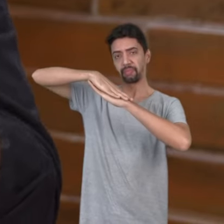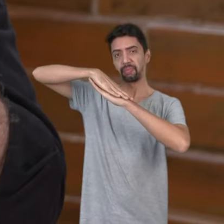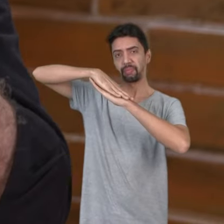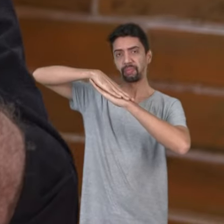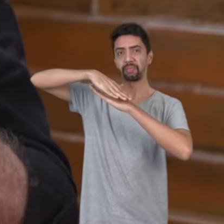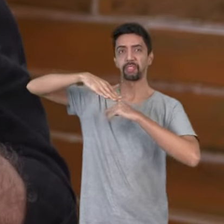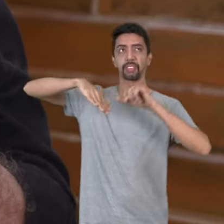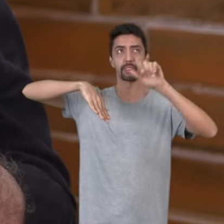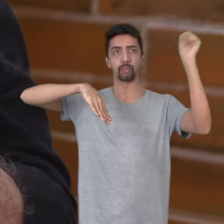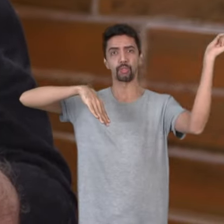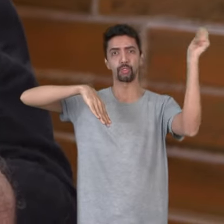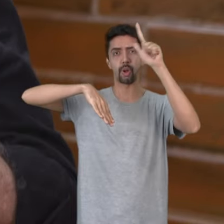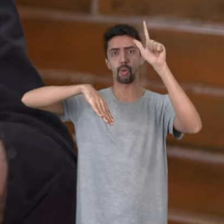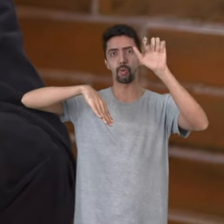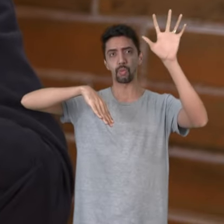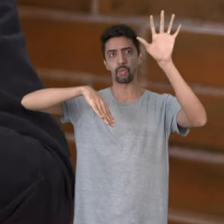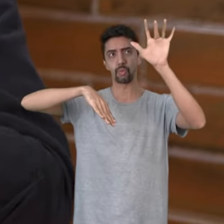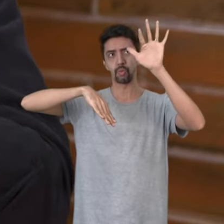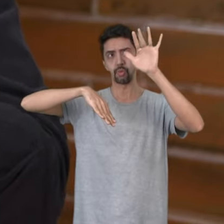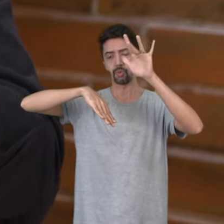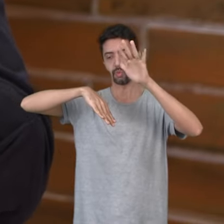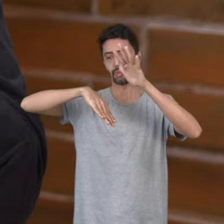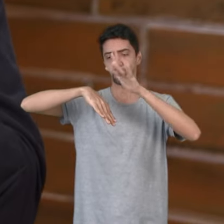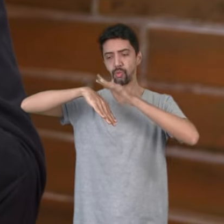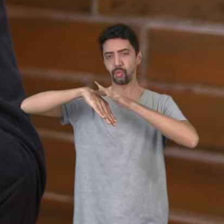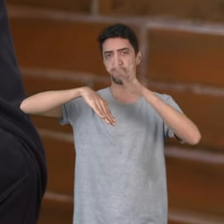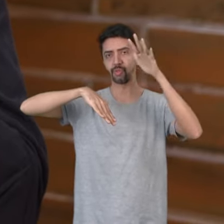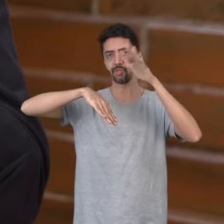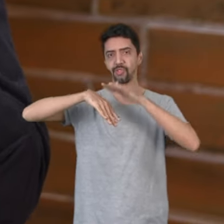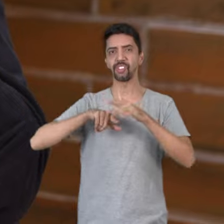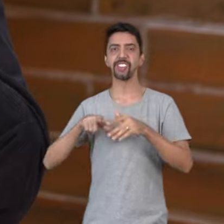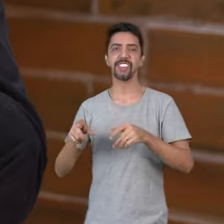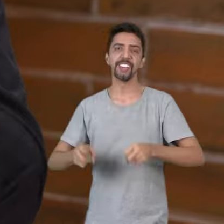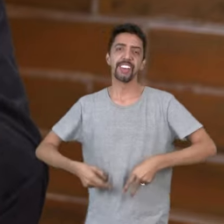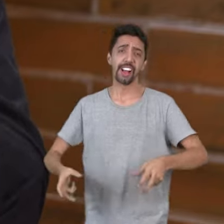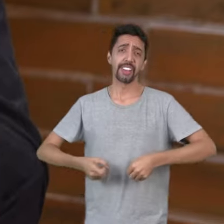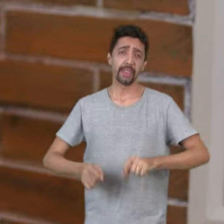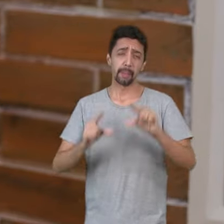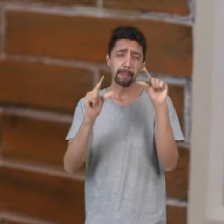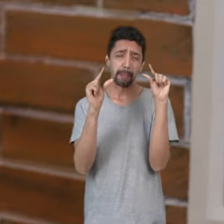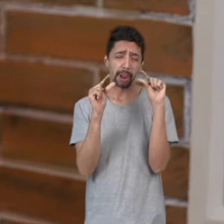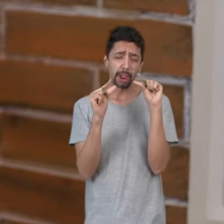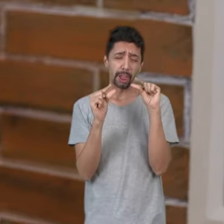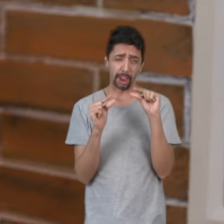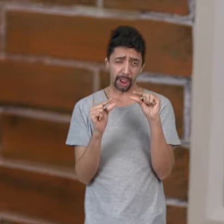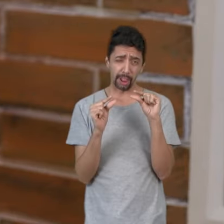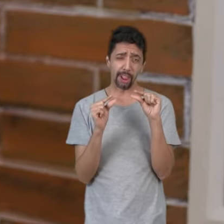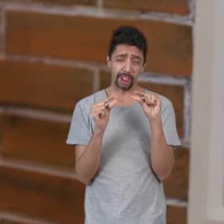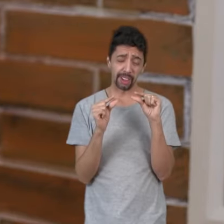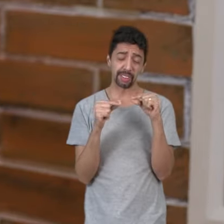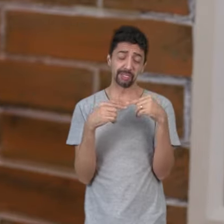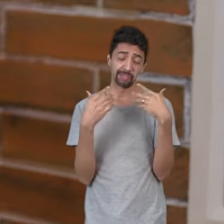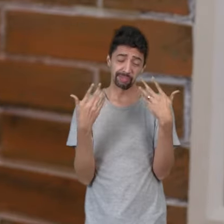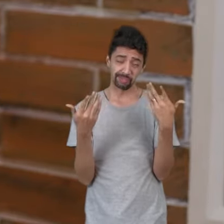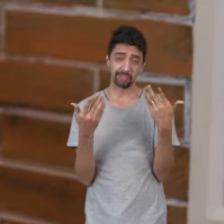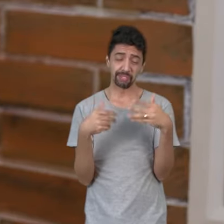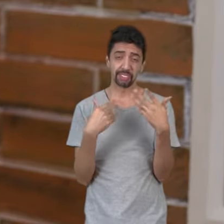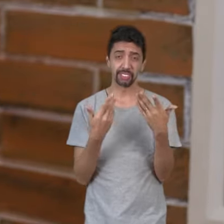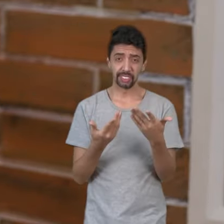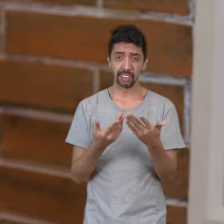lá no seu próprio sítio de uma energia extremamente pequena. E olha só, estou com o Paulo Fabrício